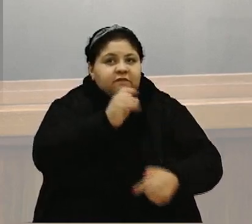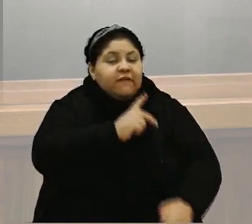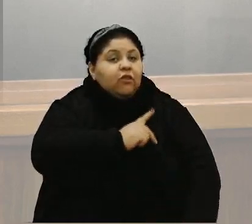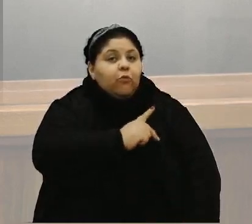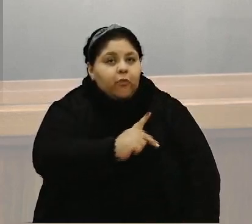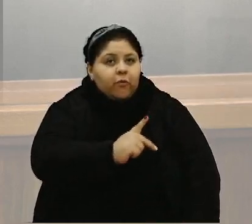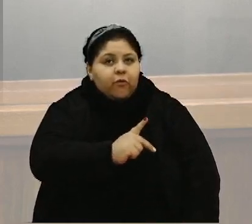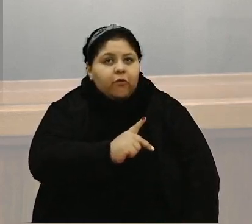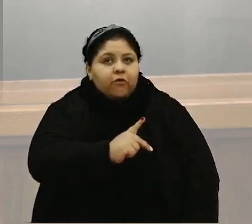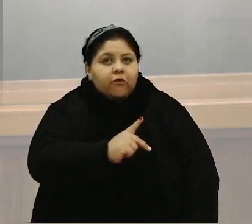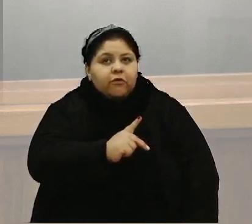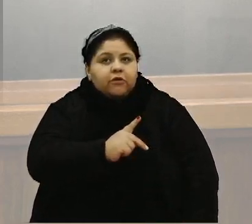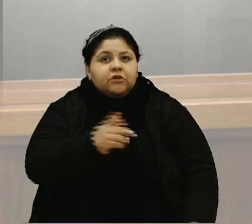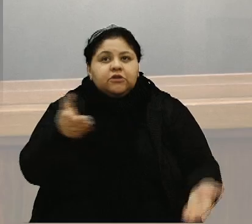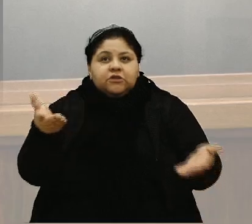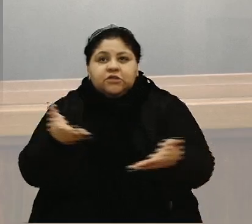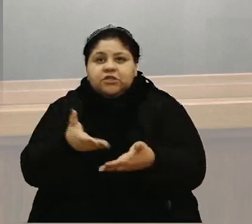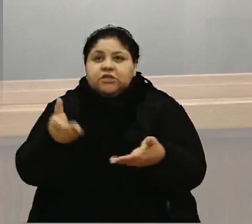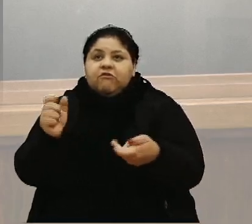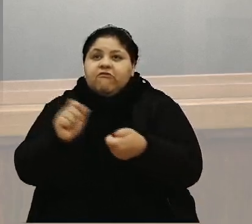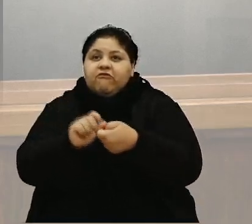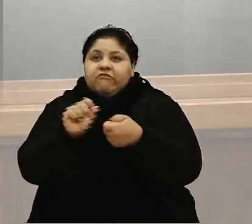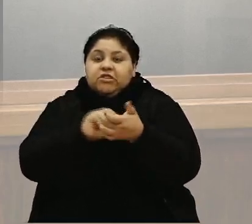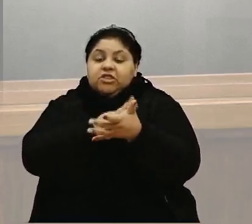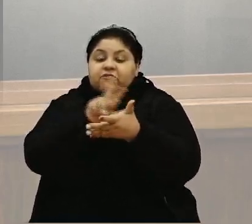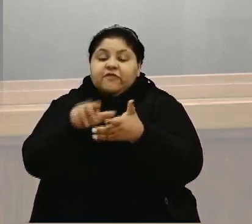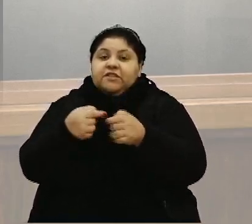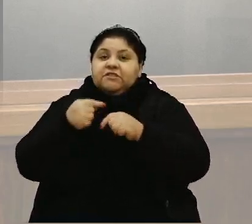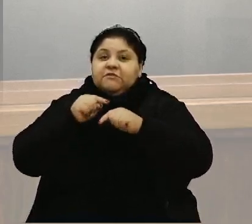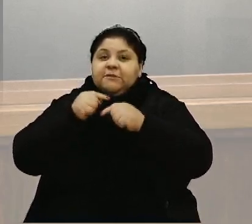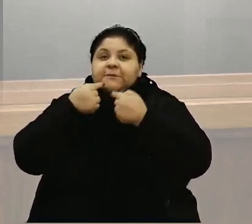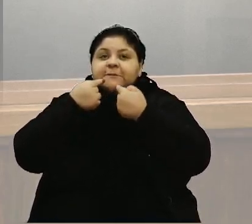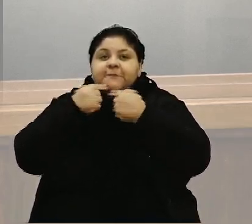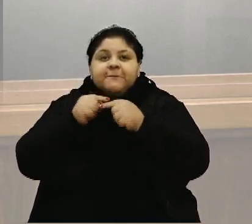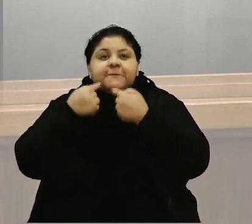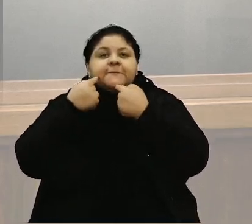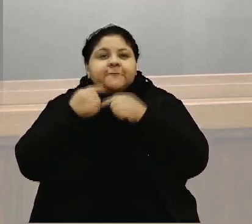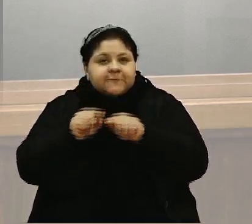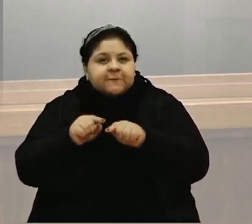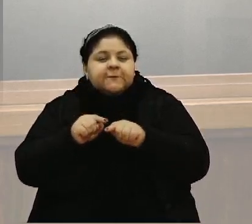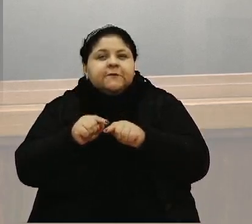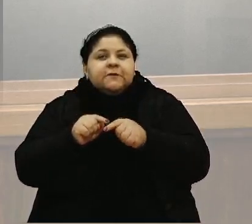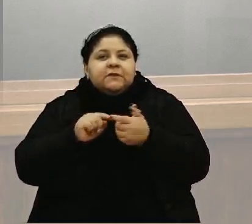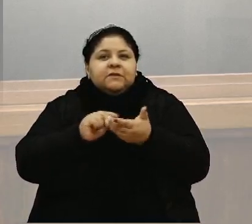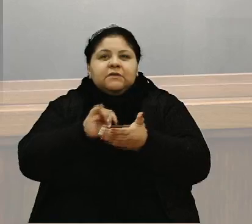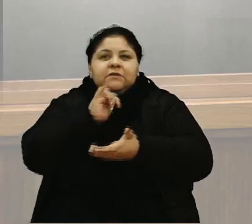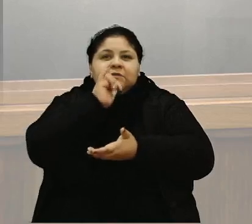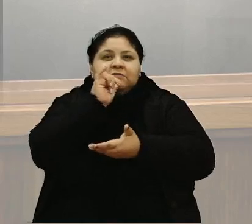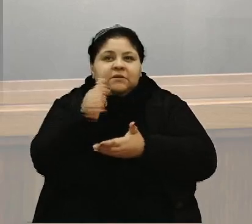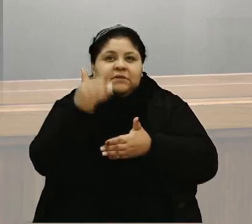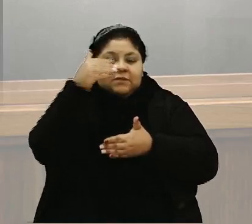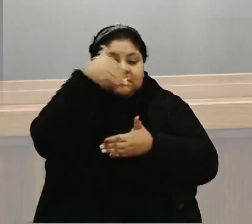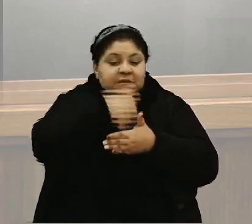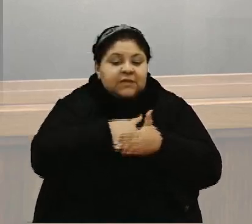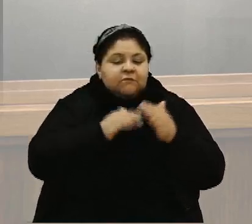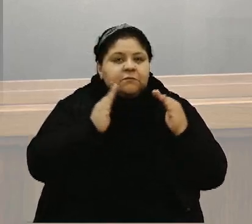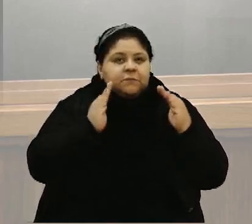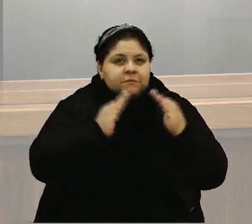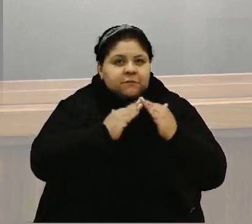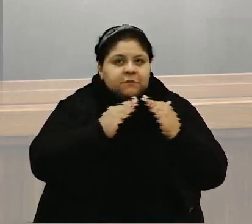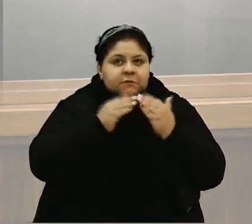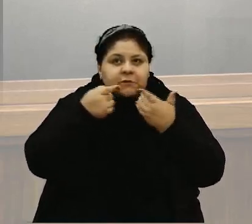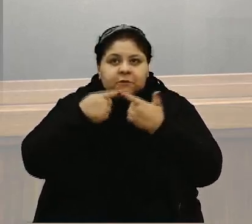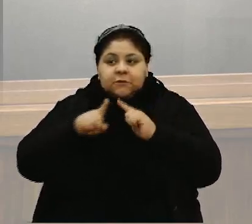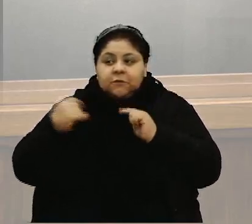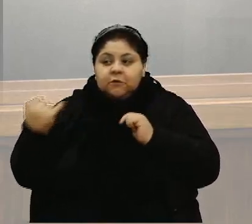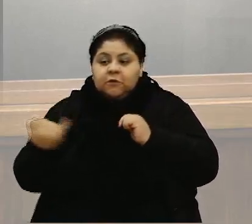presidente, como a gente já fez diversas críticas a diversas falas dentro desta casa. Mas é